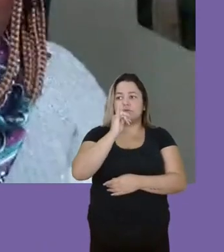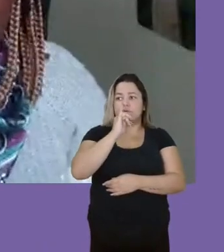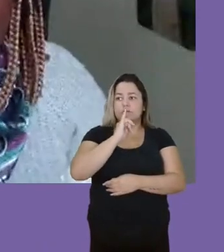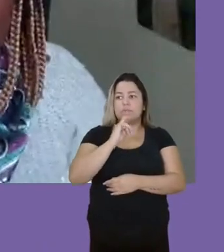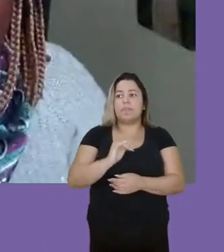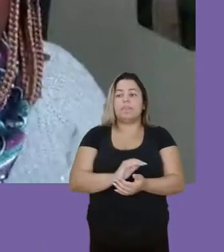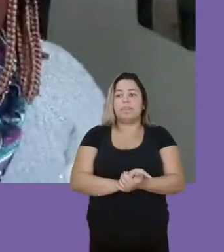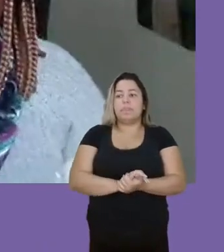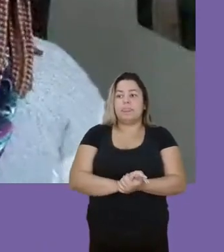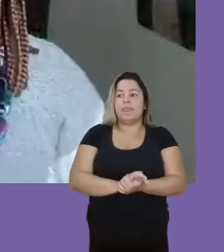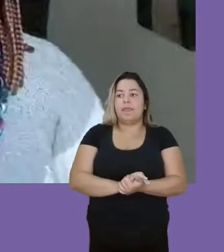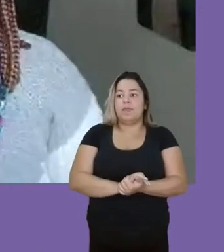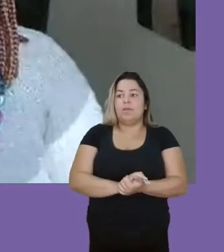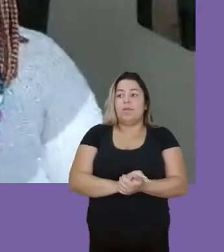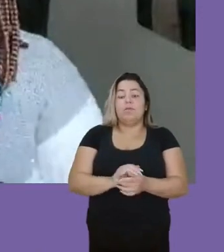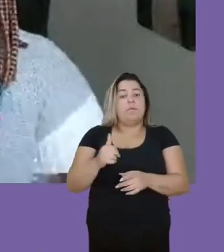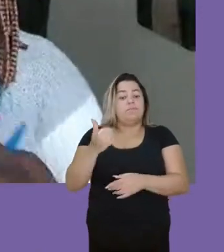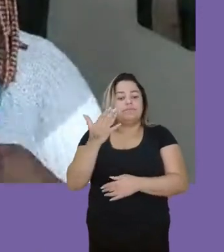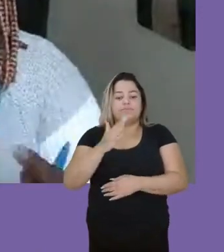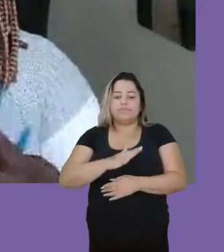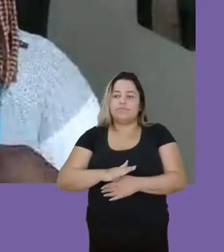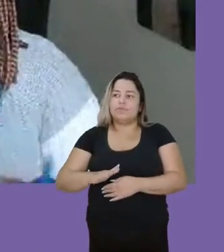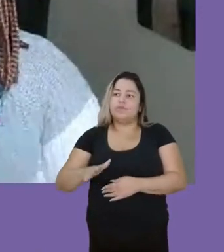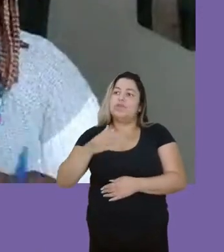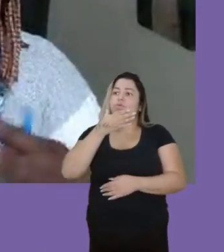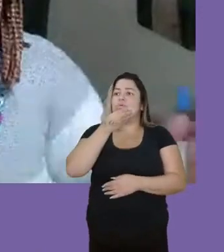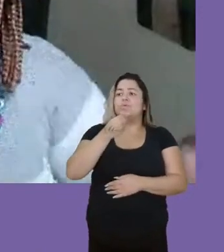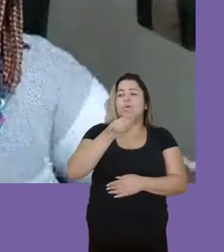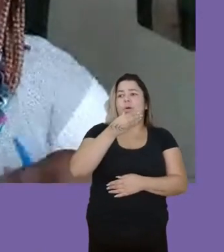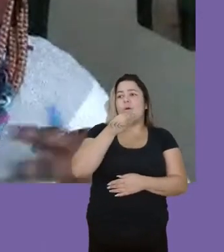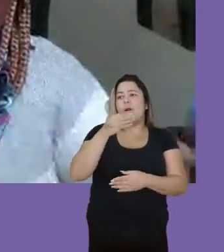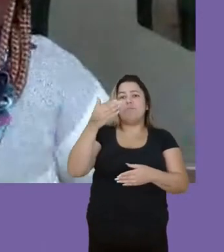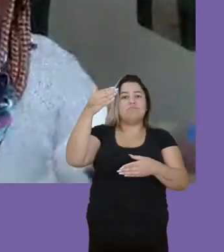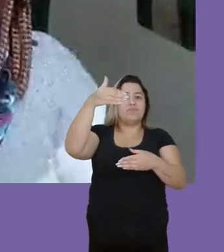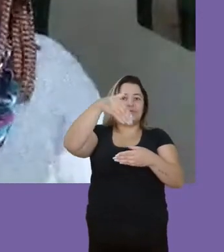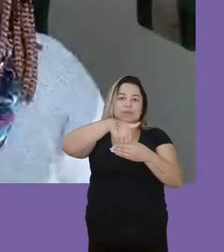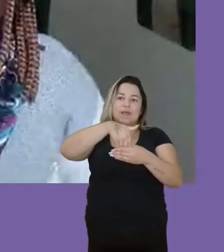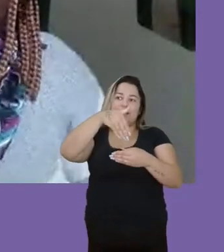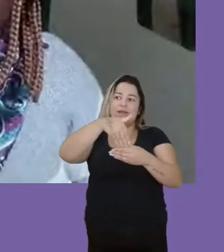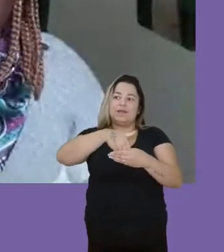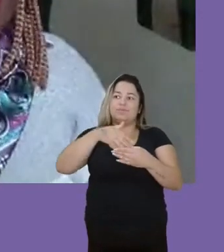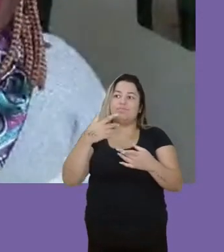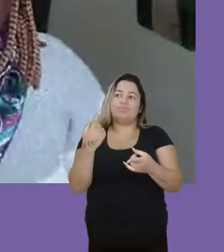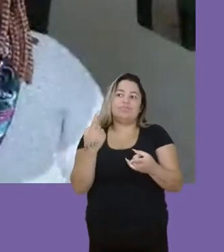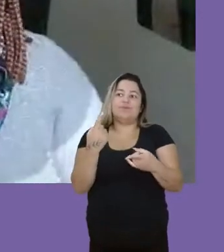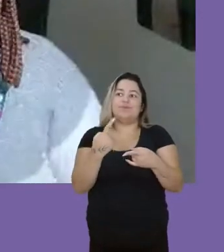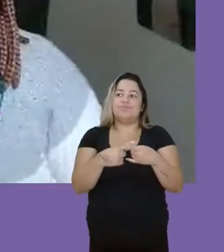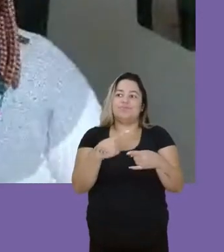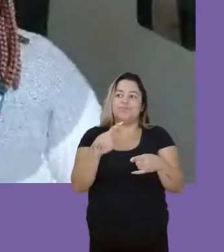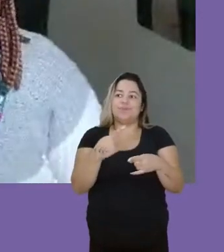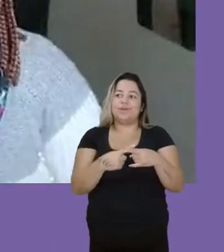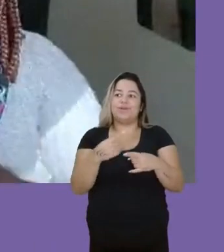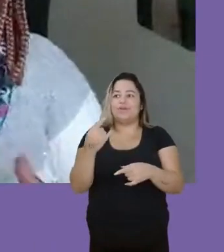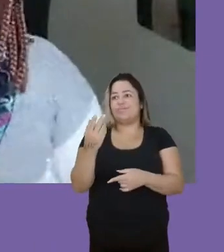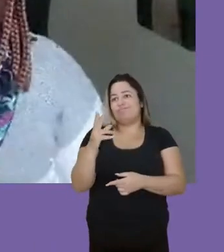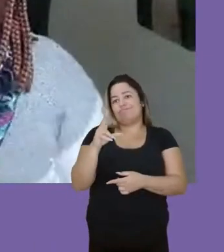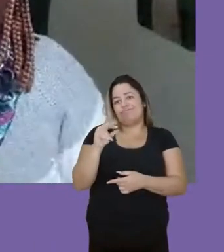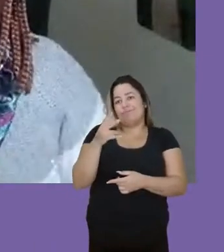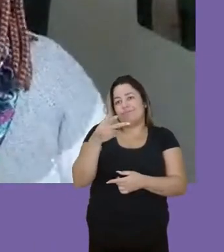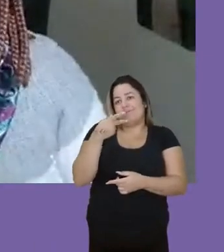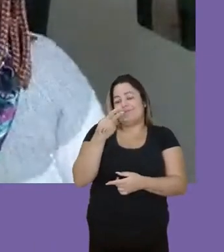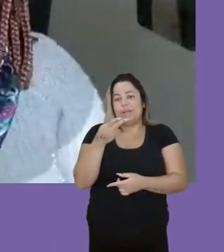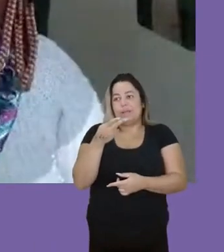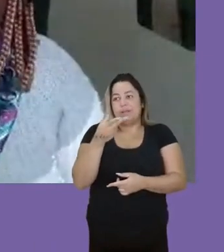tem direito da primeira infância e que os homens votaram porque tipo, das mulheres não eram eles que diziam que não era importante, mas